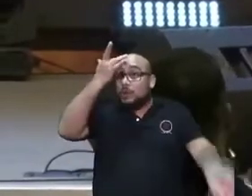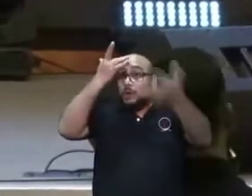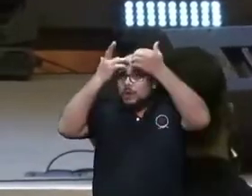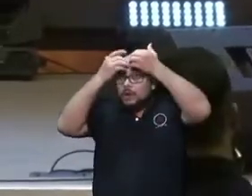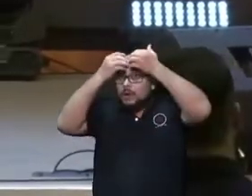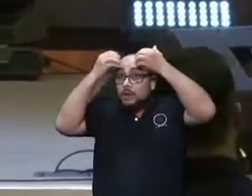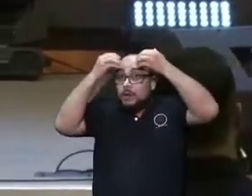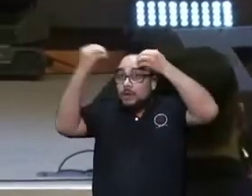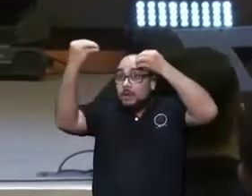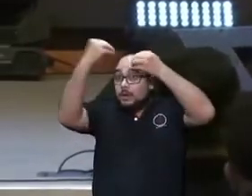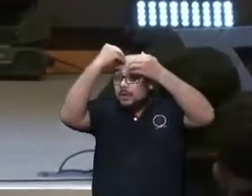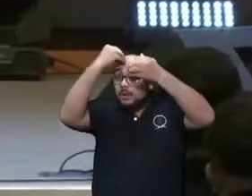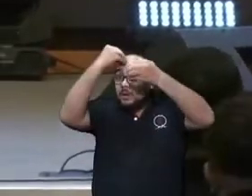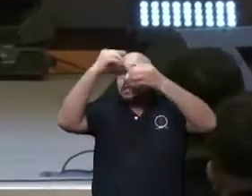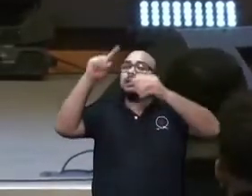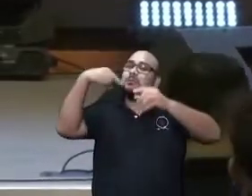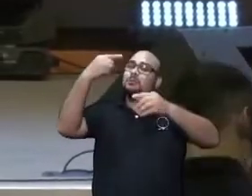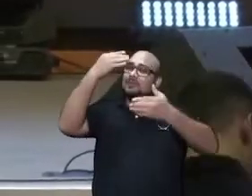agradecer por essa adoção.